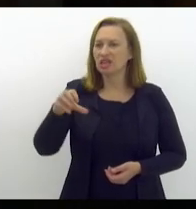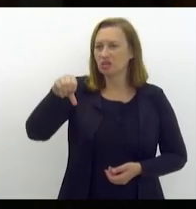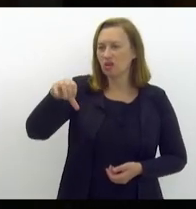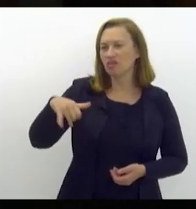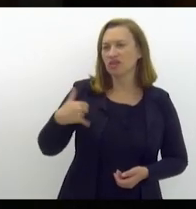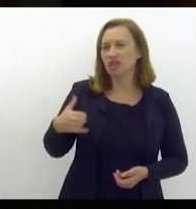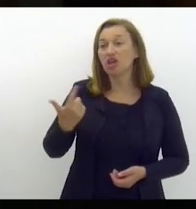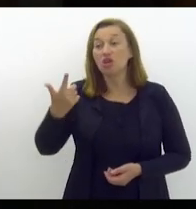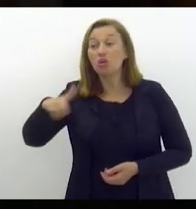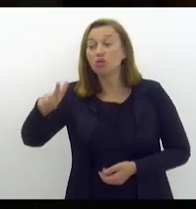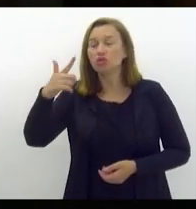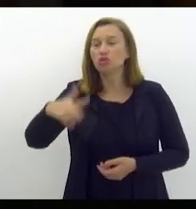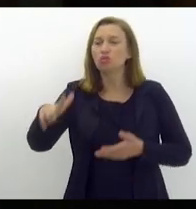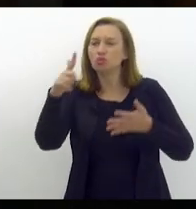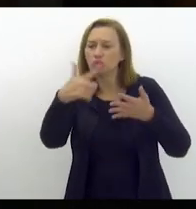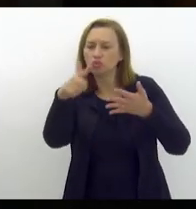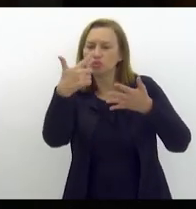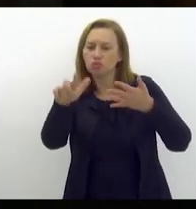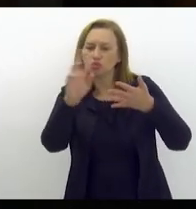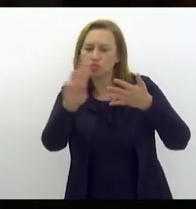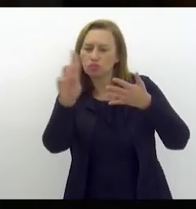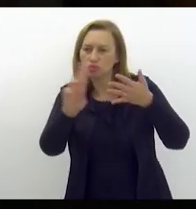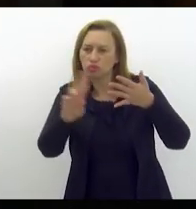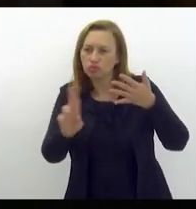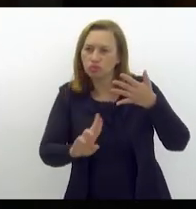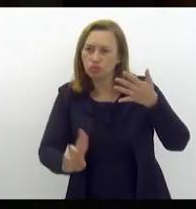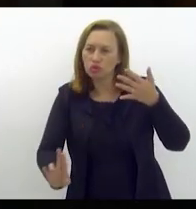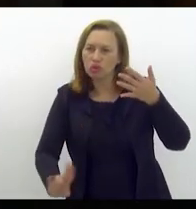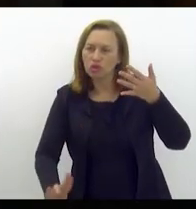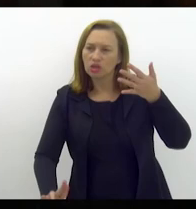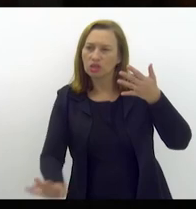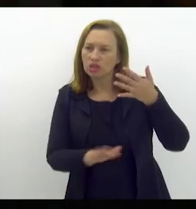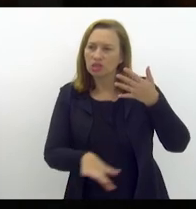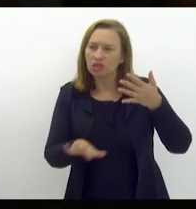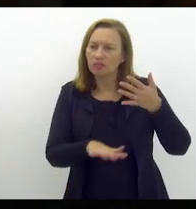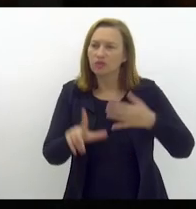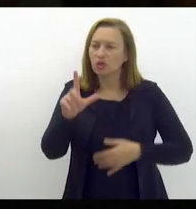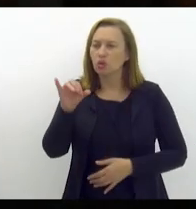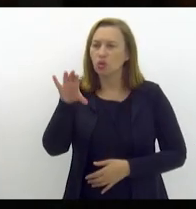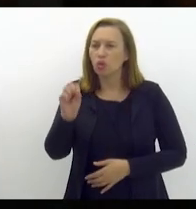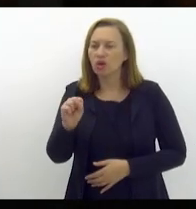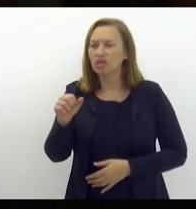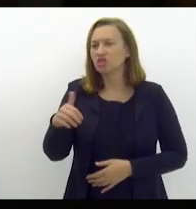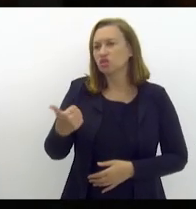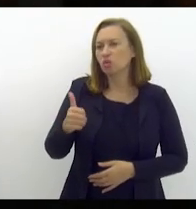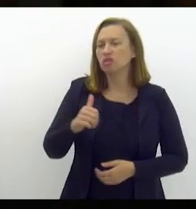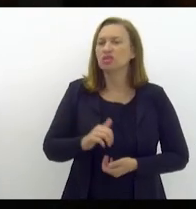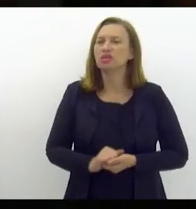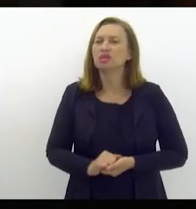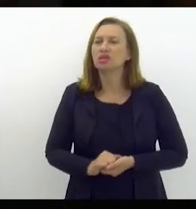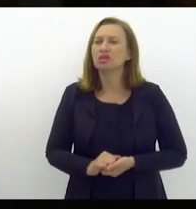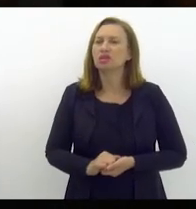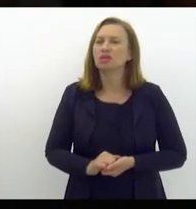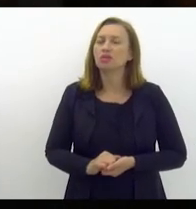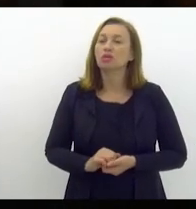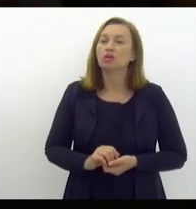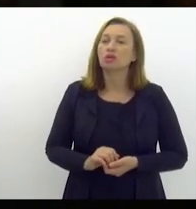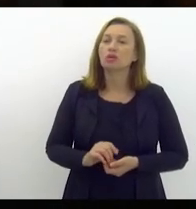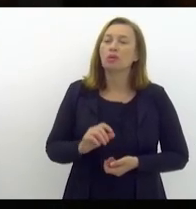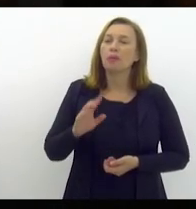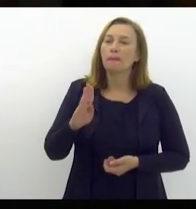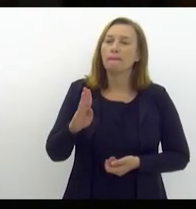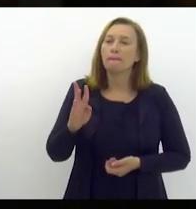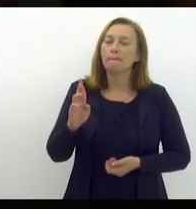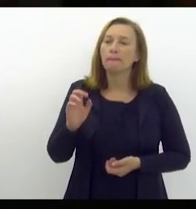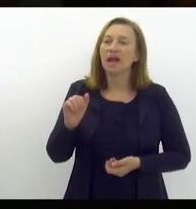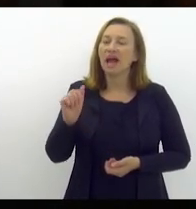e tem outras crianças aqui, que o Lucas Cauã, de 11 anos, e tem o Brian, de